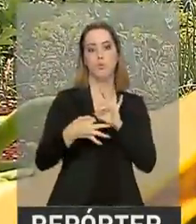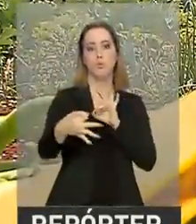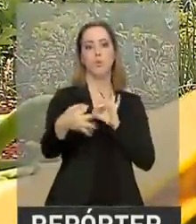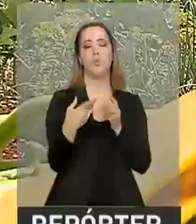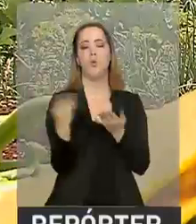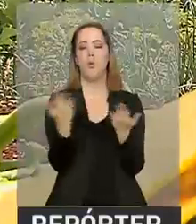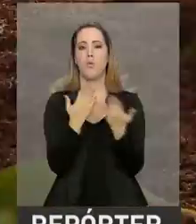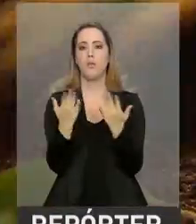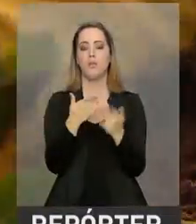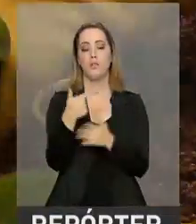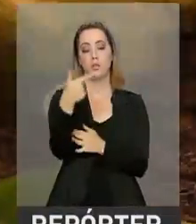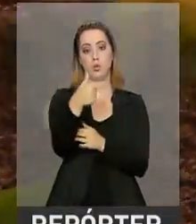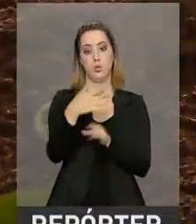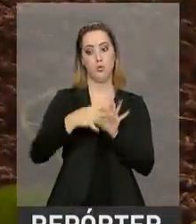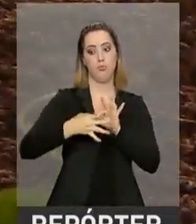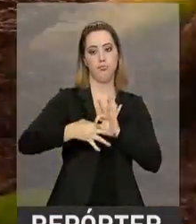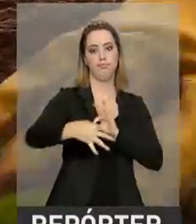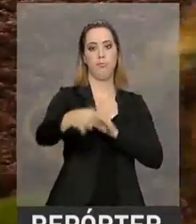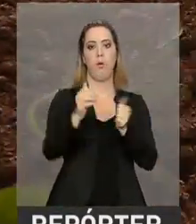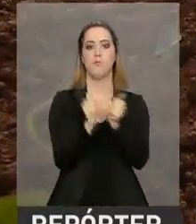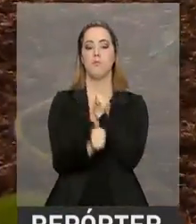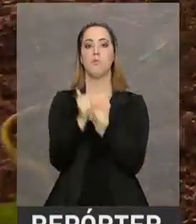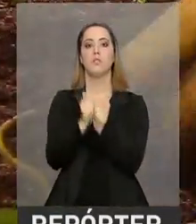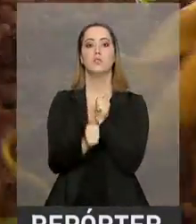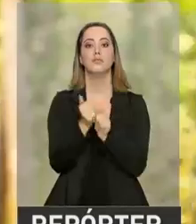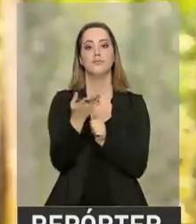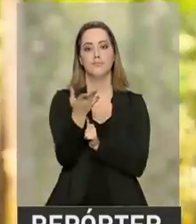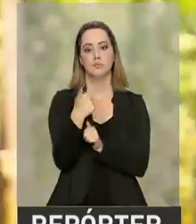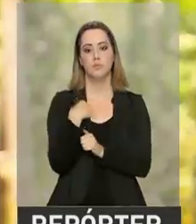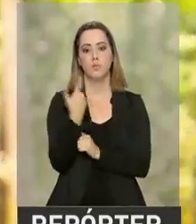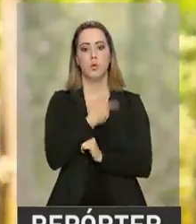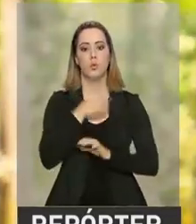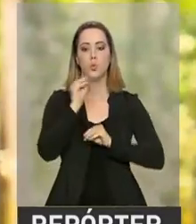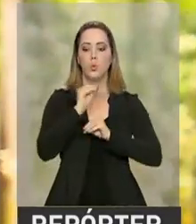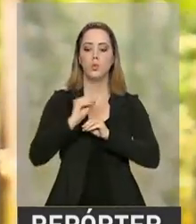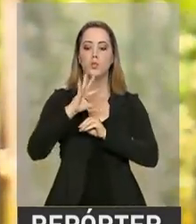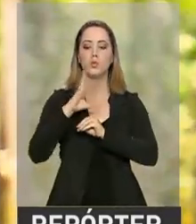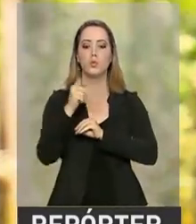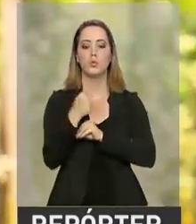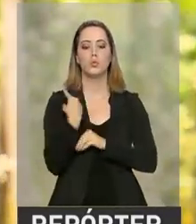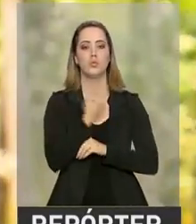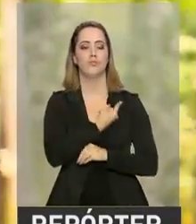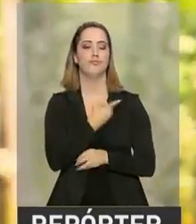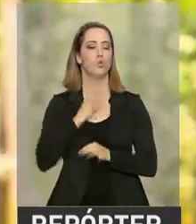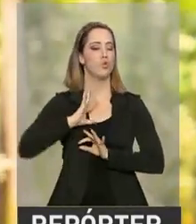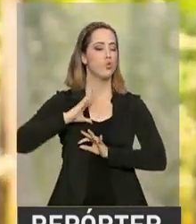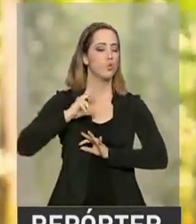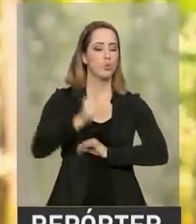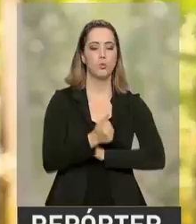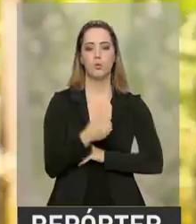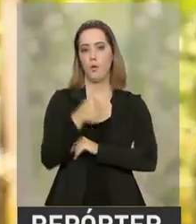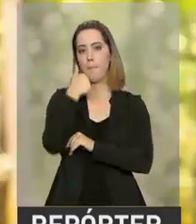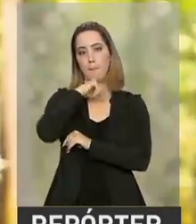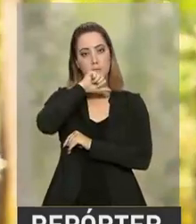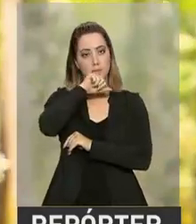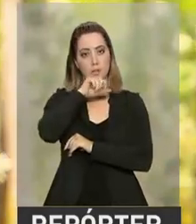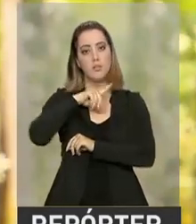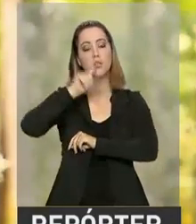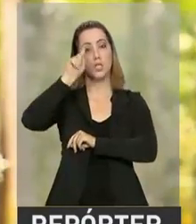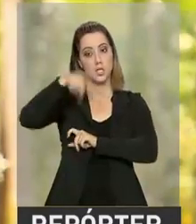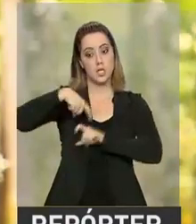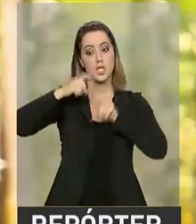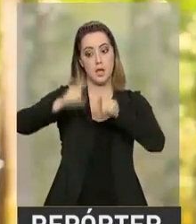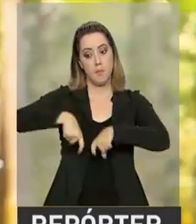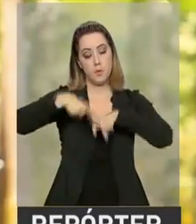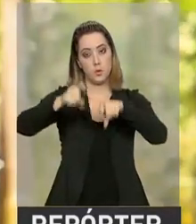dois campos de futebol e sabe quem toma conta de tudo a gente faz de tudo né é mãe é produtora Sou eu